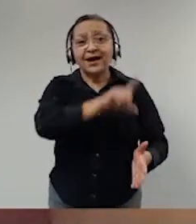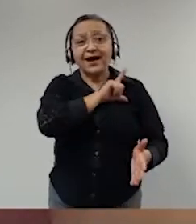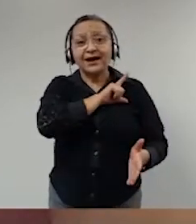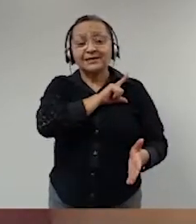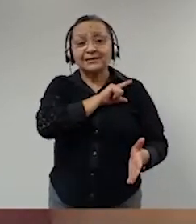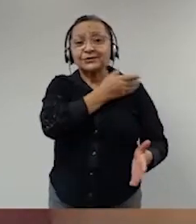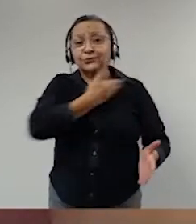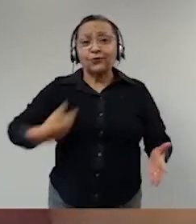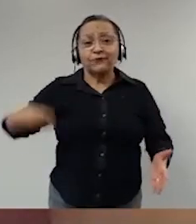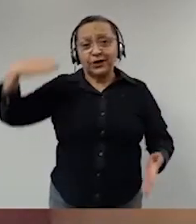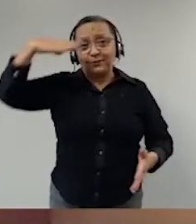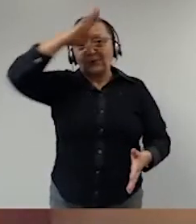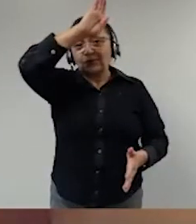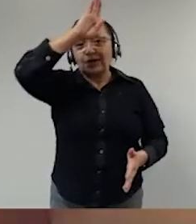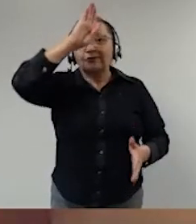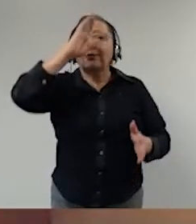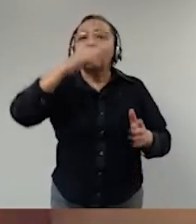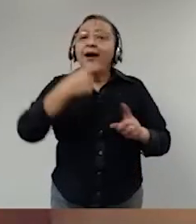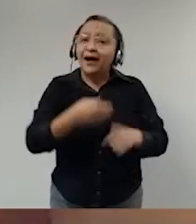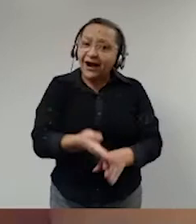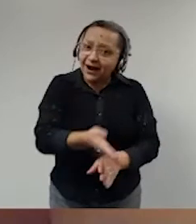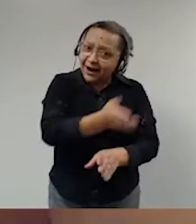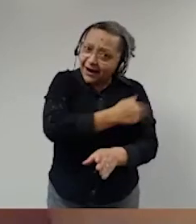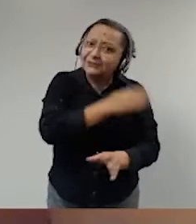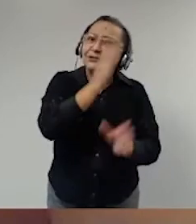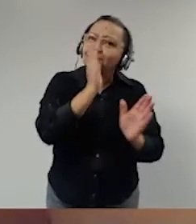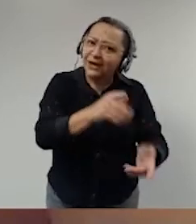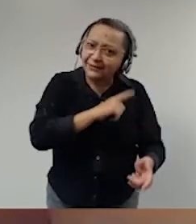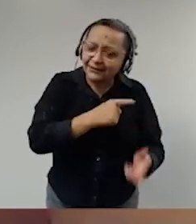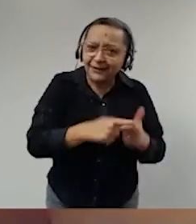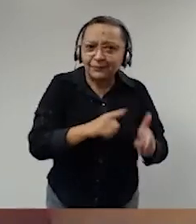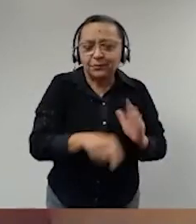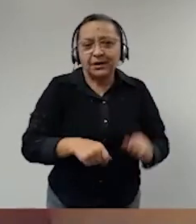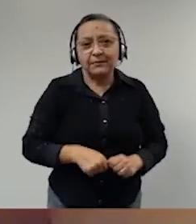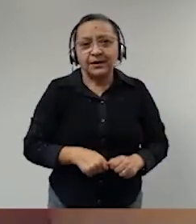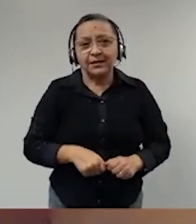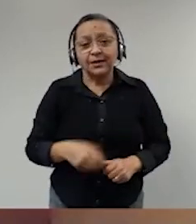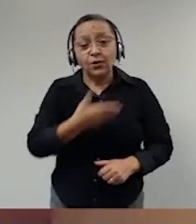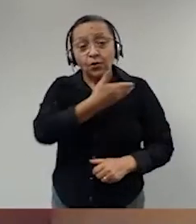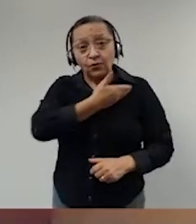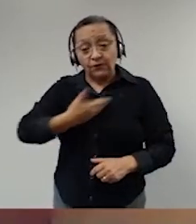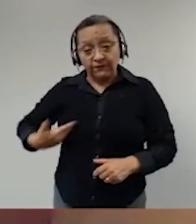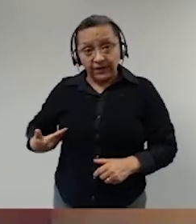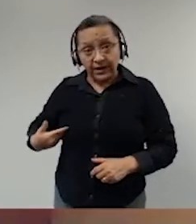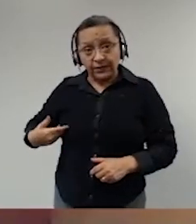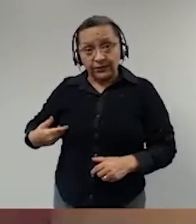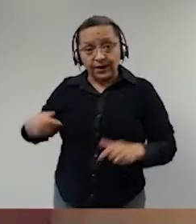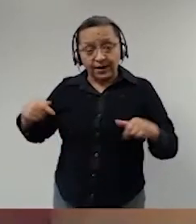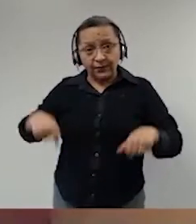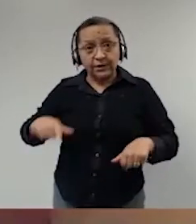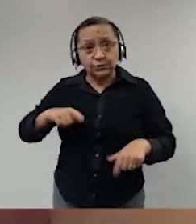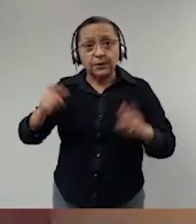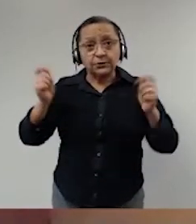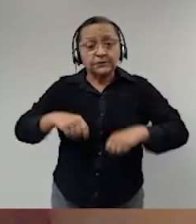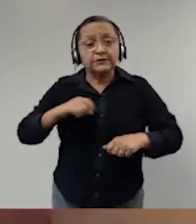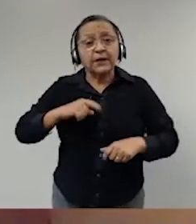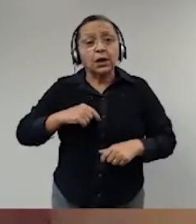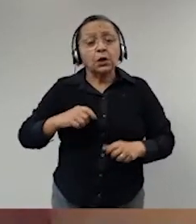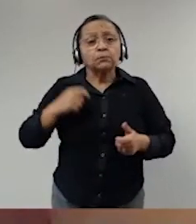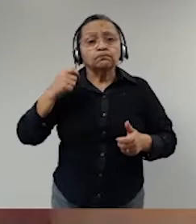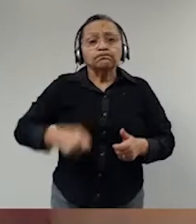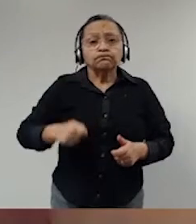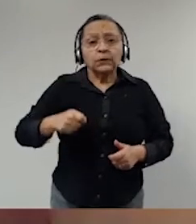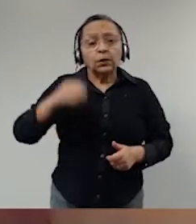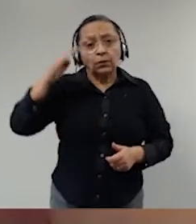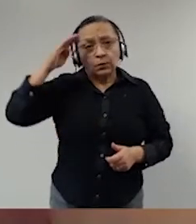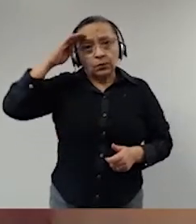posse. Um governo como esse só é possível se existe o autoritarismo como parte da cultura nacional. E o